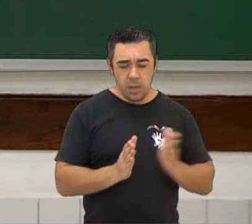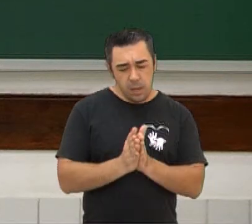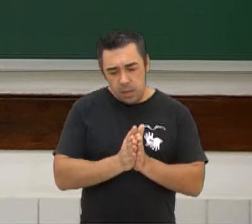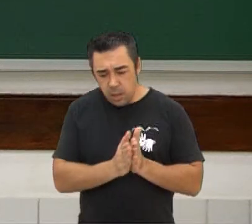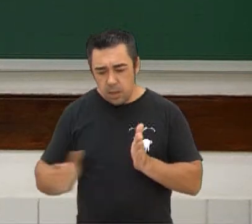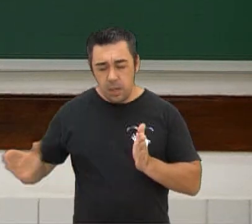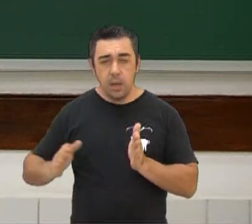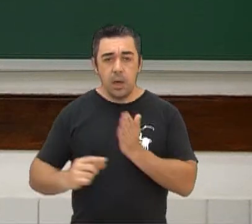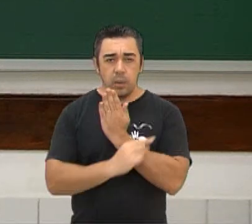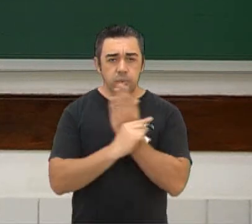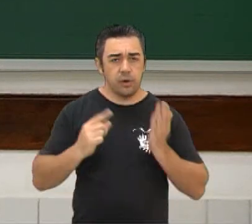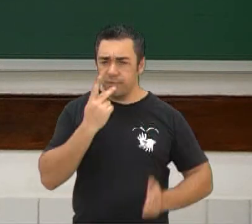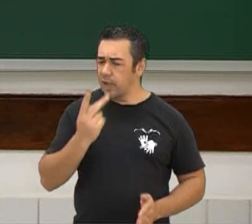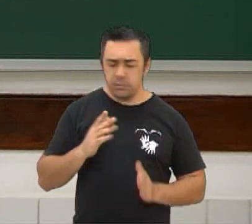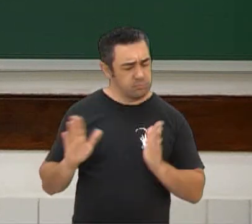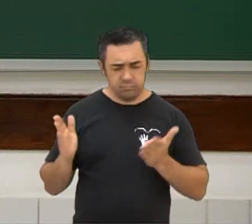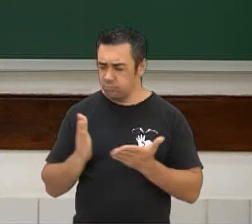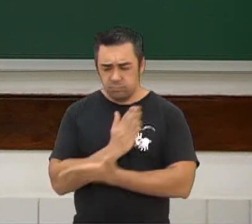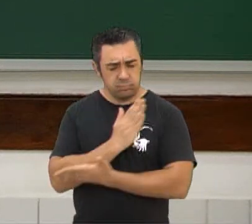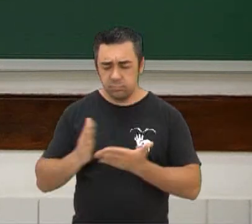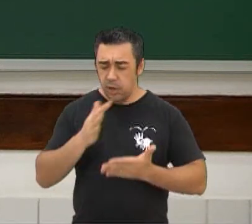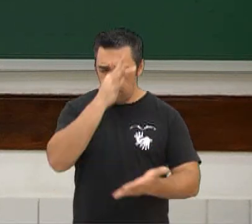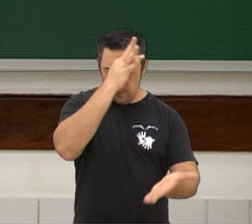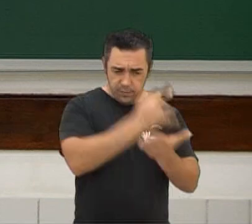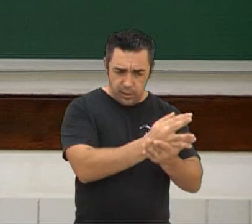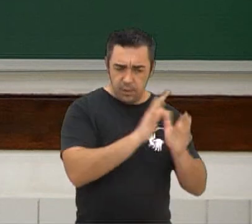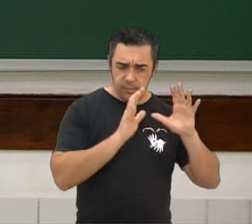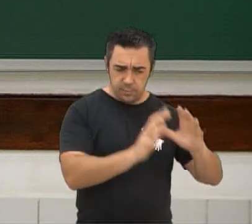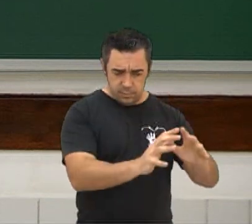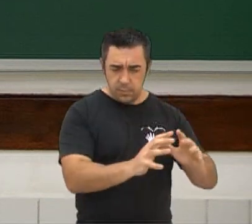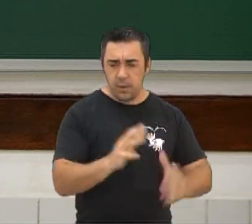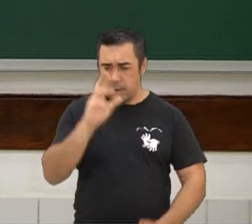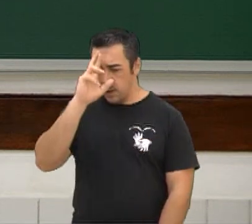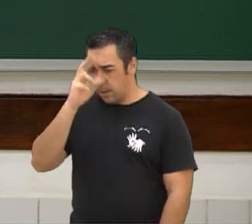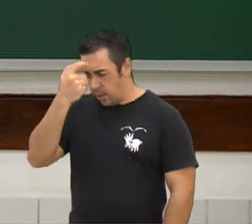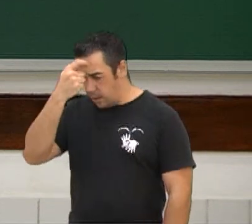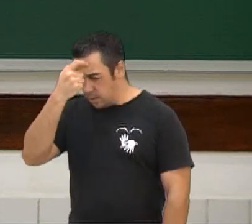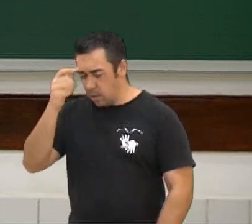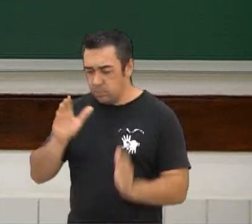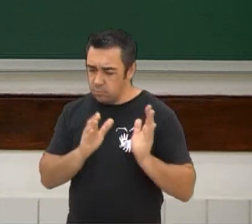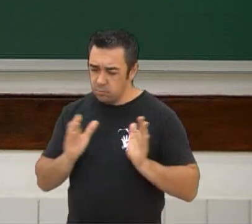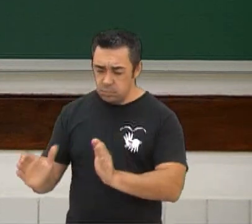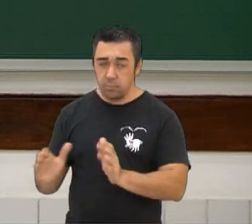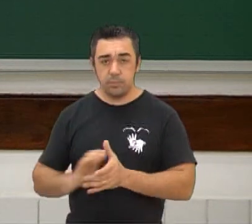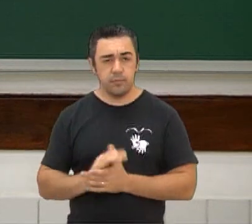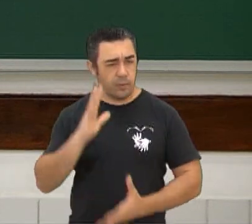esse negócio, fé de um lado e razão de outra. Vamos entender por quê.